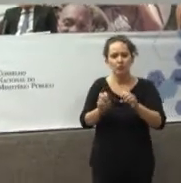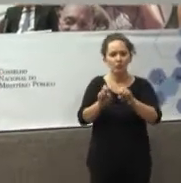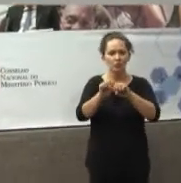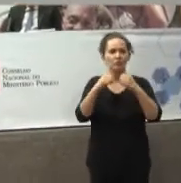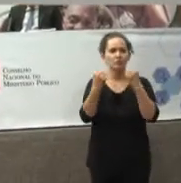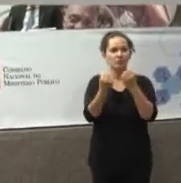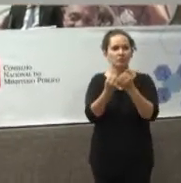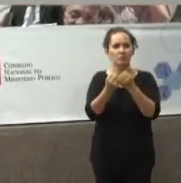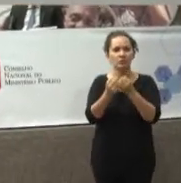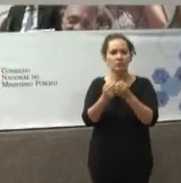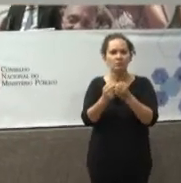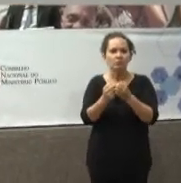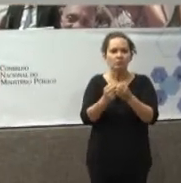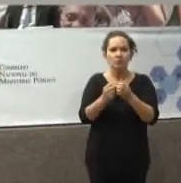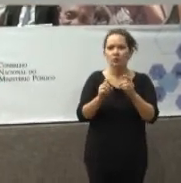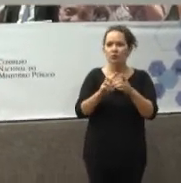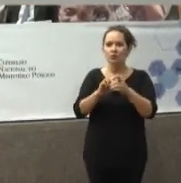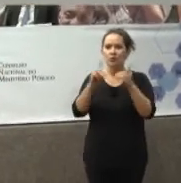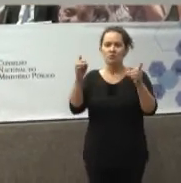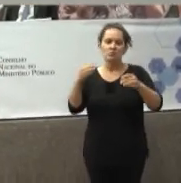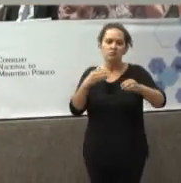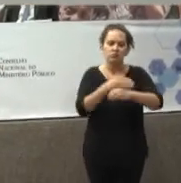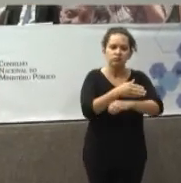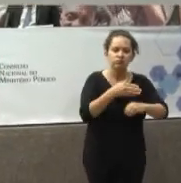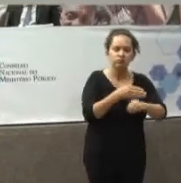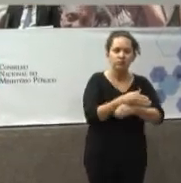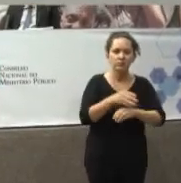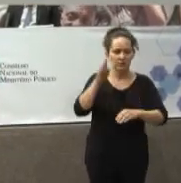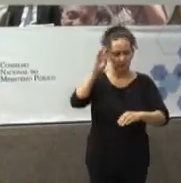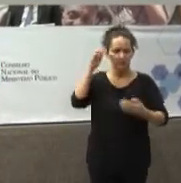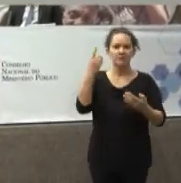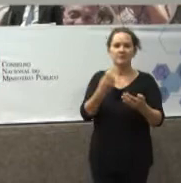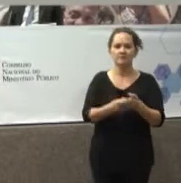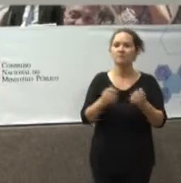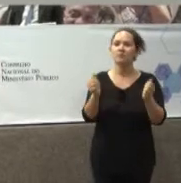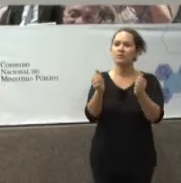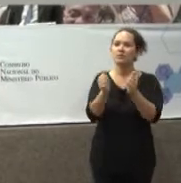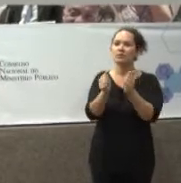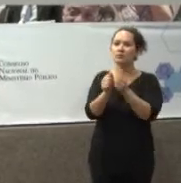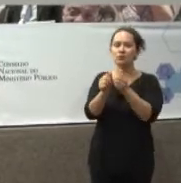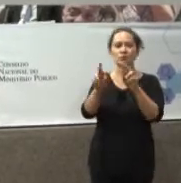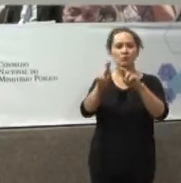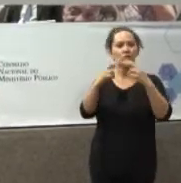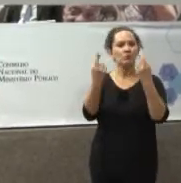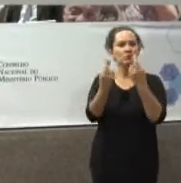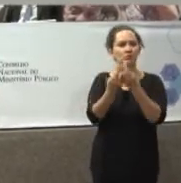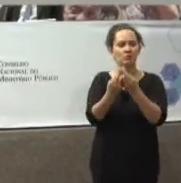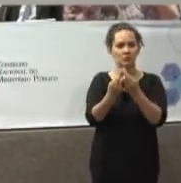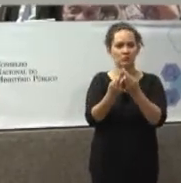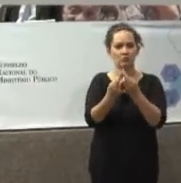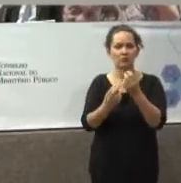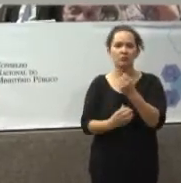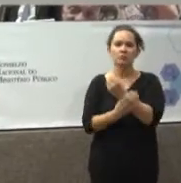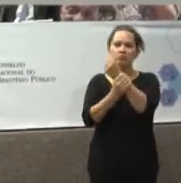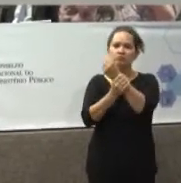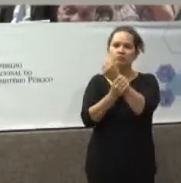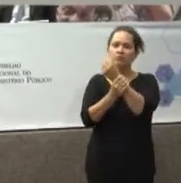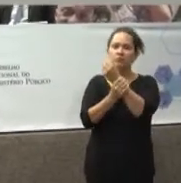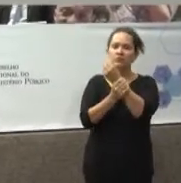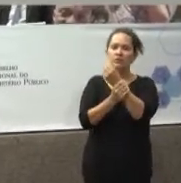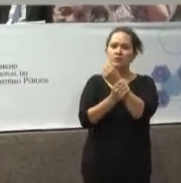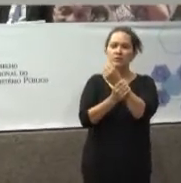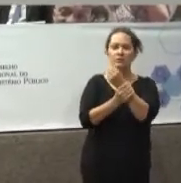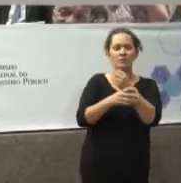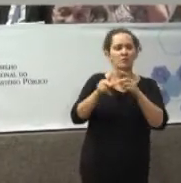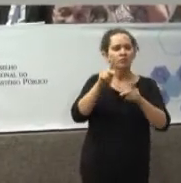da participação da democracia participativa que tenho certeza que juntos a gente reúne condições de garantir a defesa dos interesses do